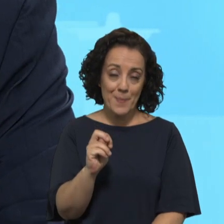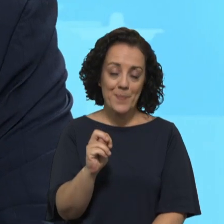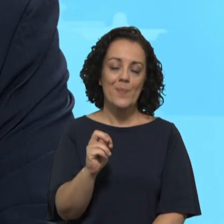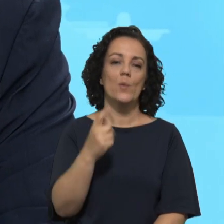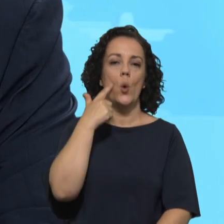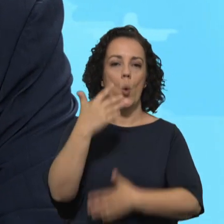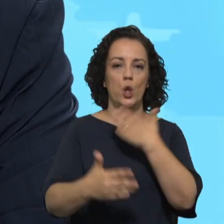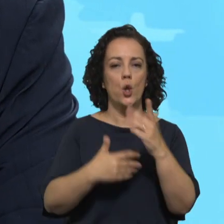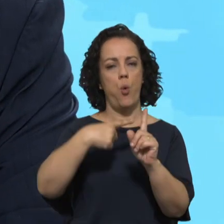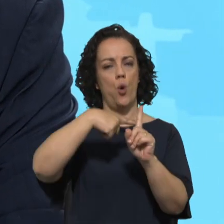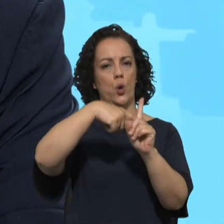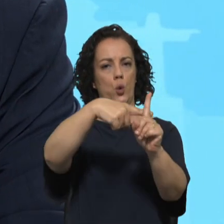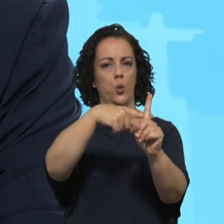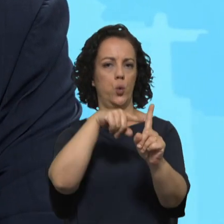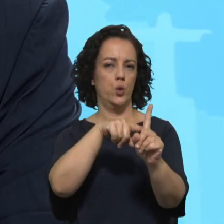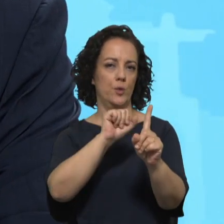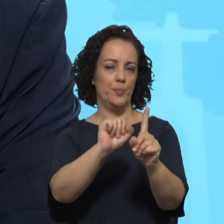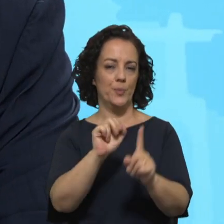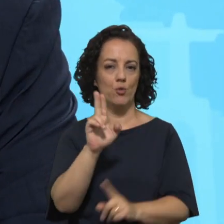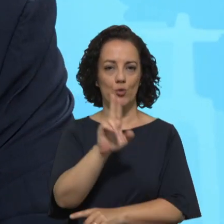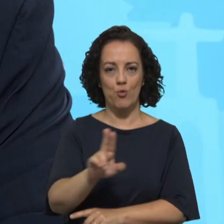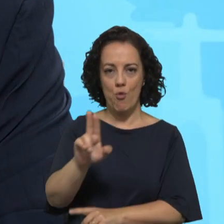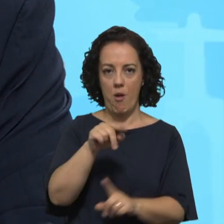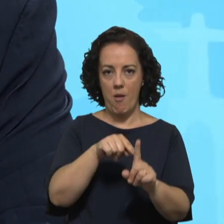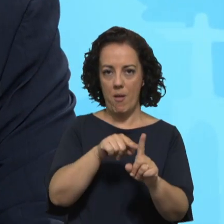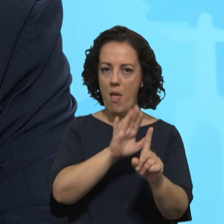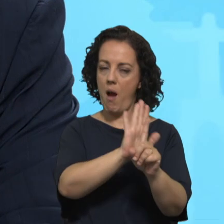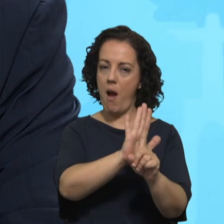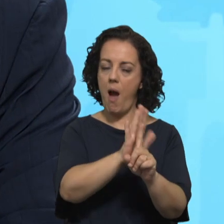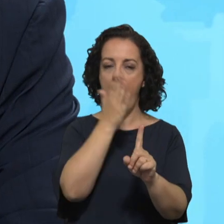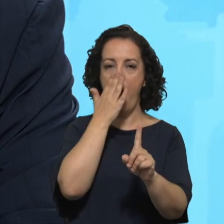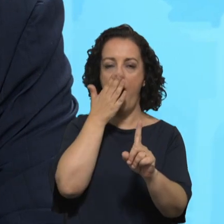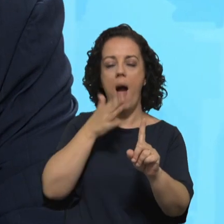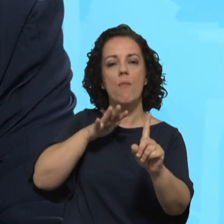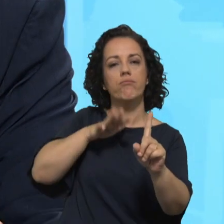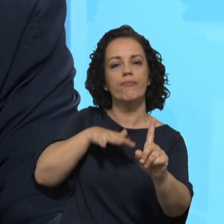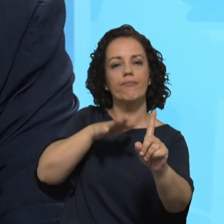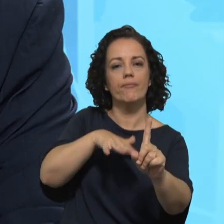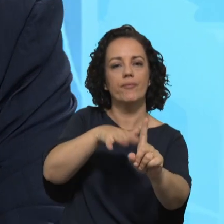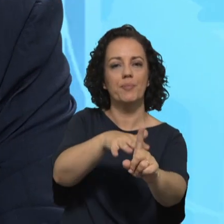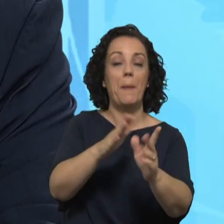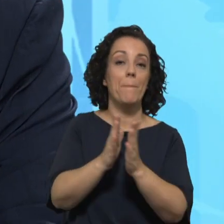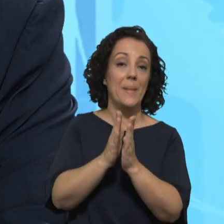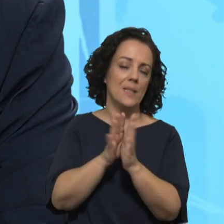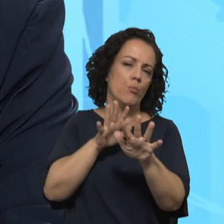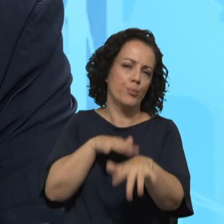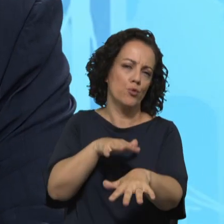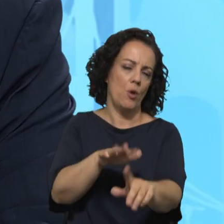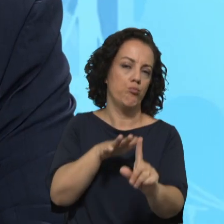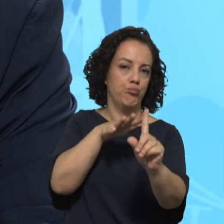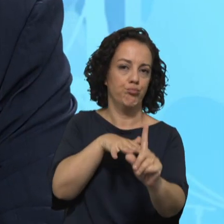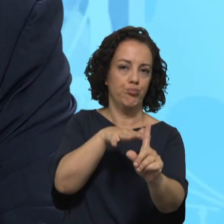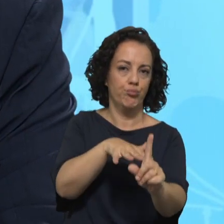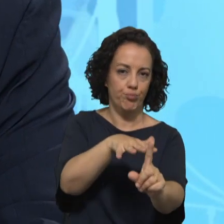das jornadas digamos assim, a conduzir a procissão inicial da missa e no final da